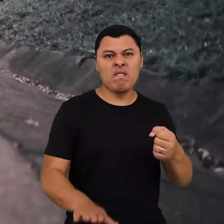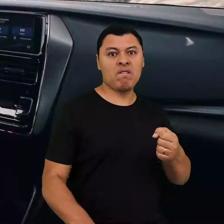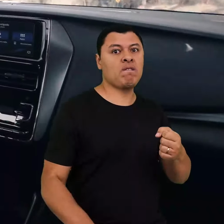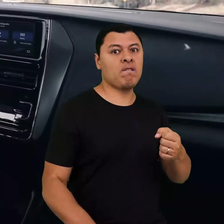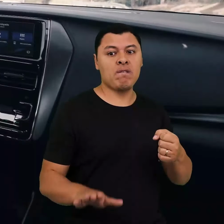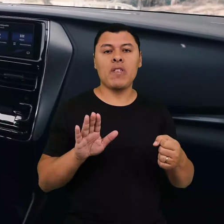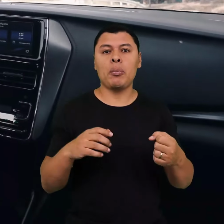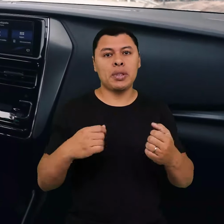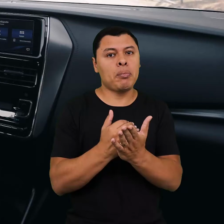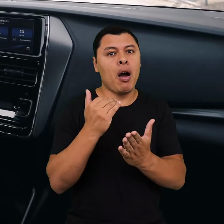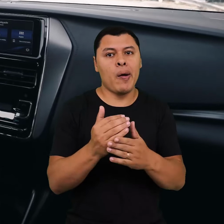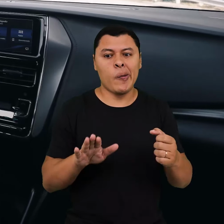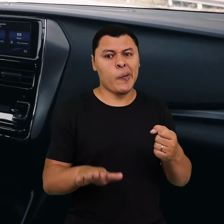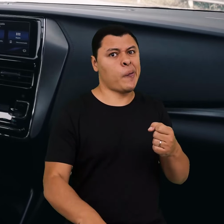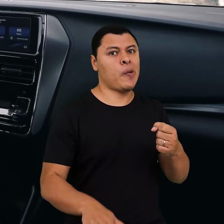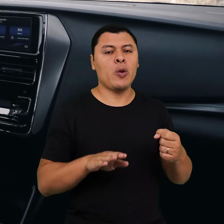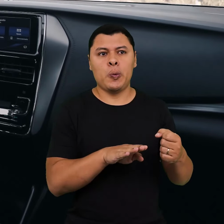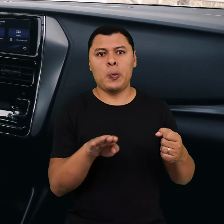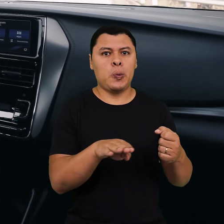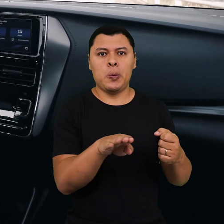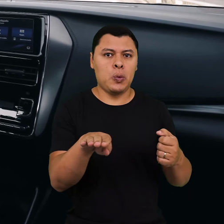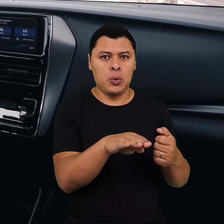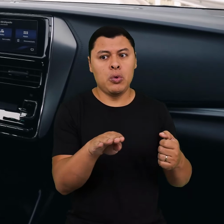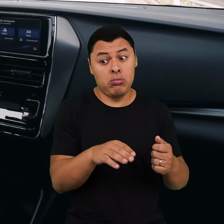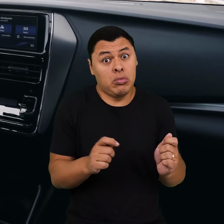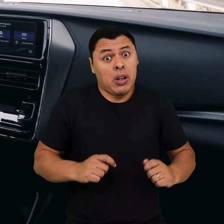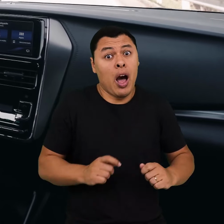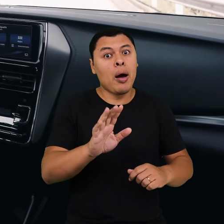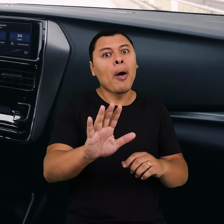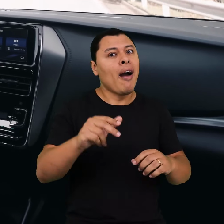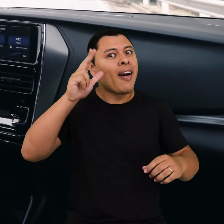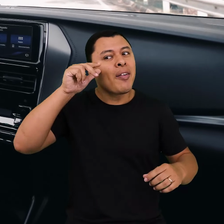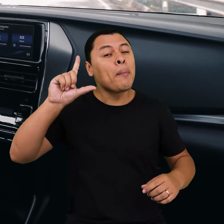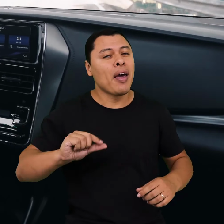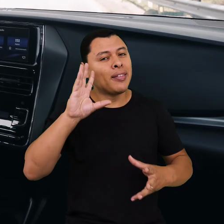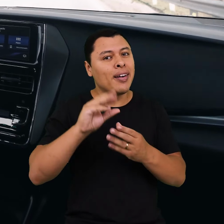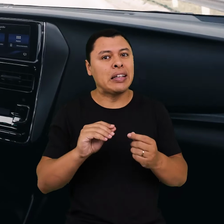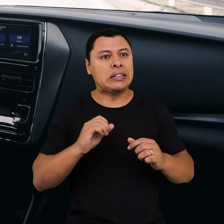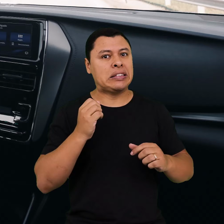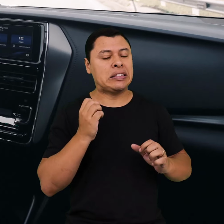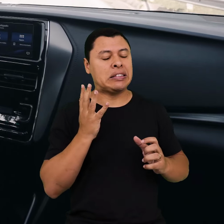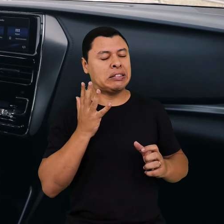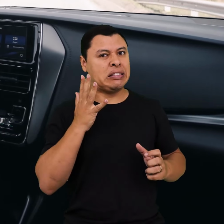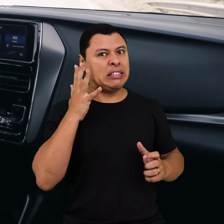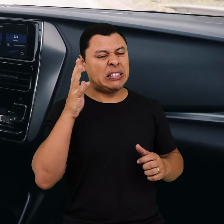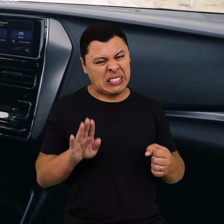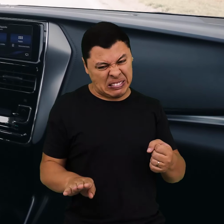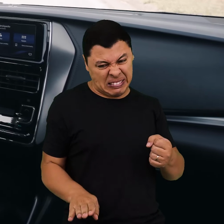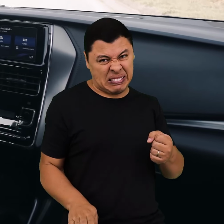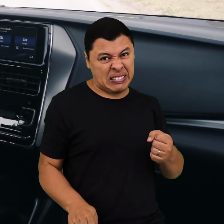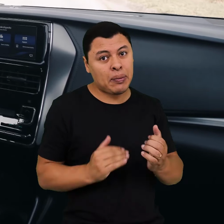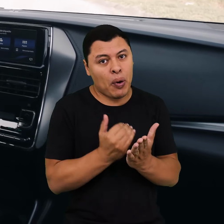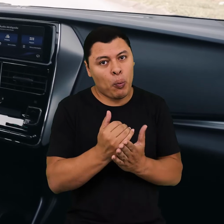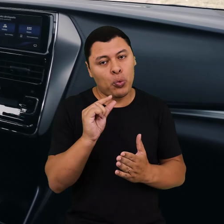da direita, né? Mas ele faz o serviço super bem, mas num caráter comparativo é aí onde você vai sentir uma carência maior em